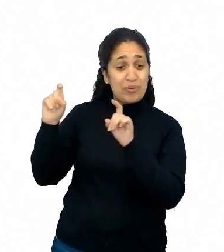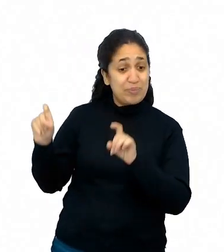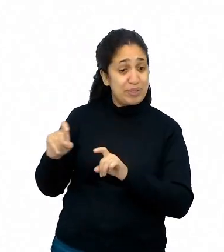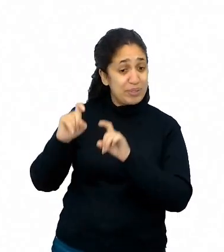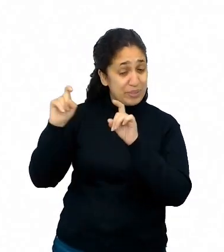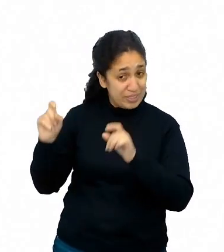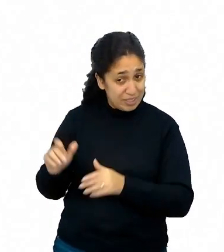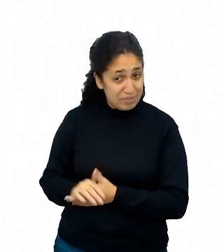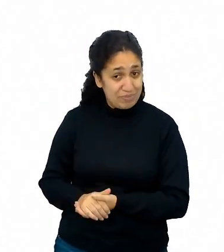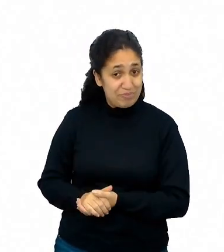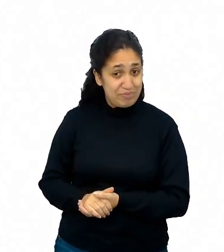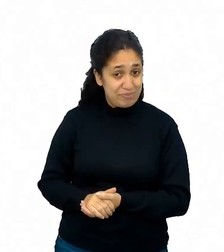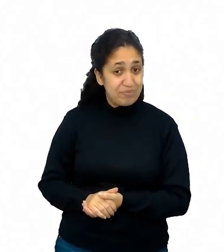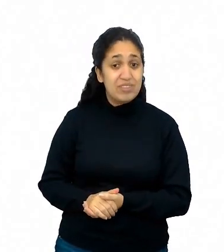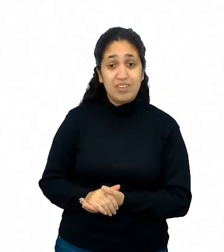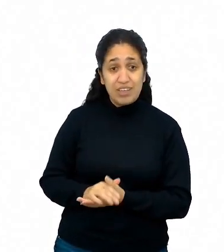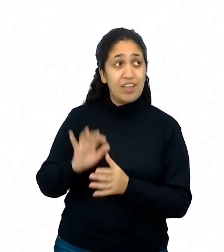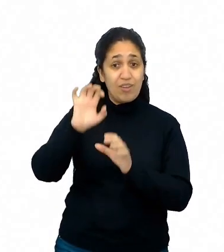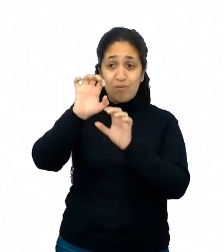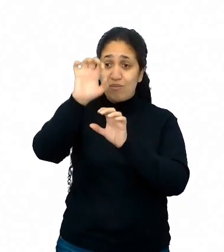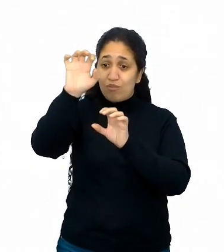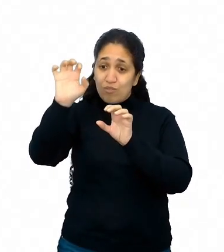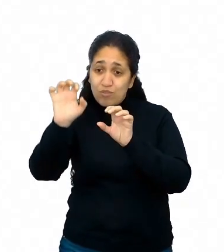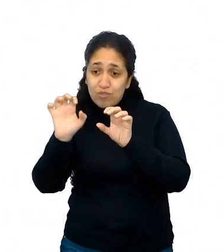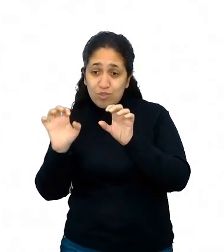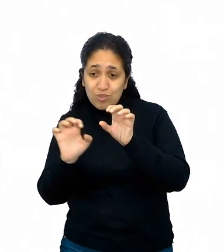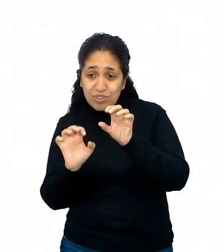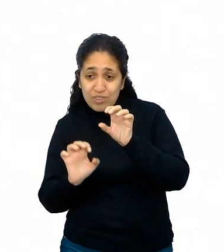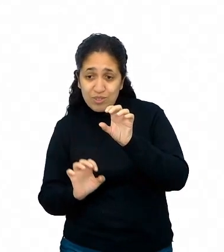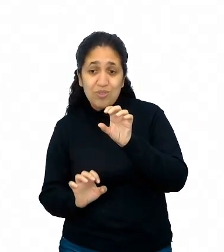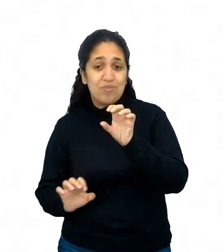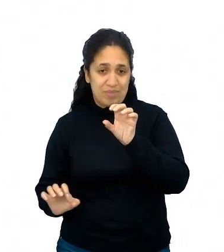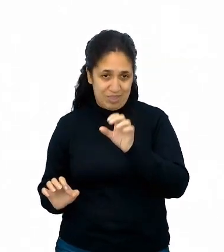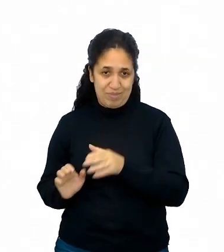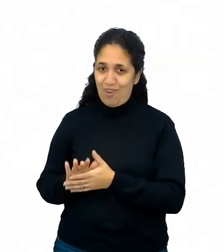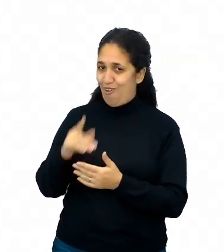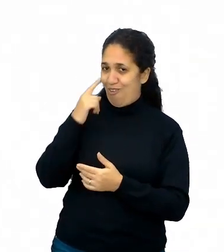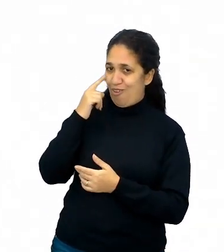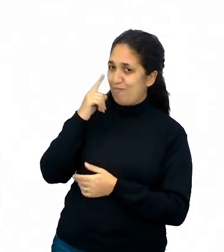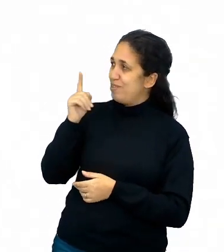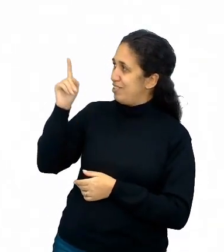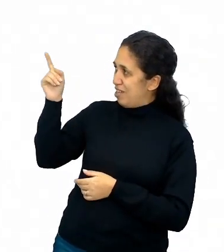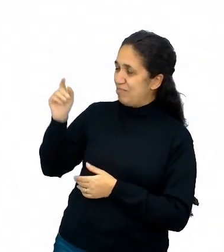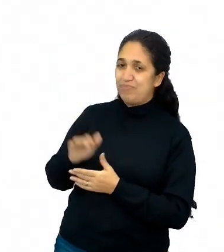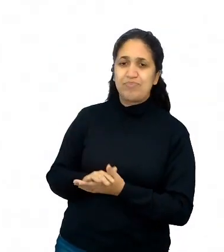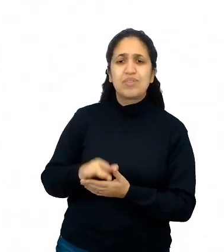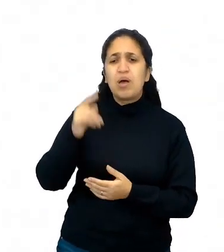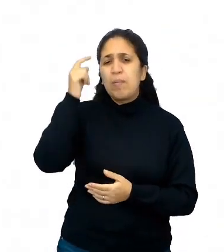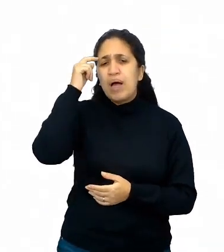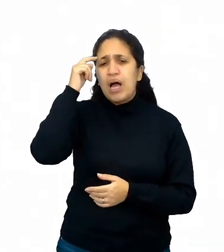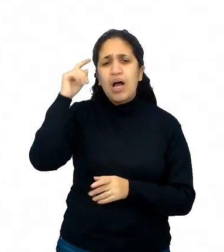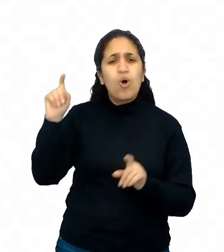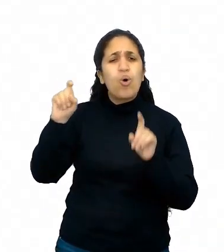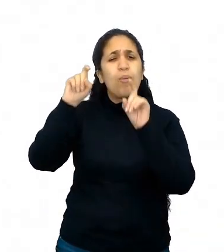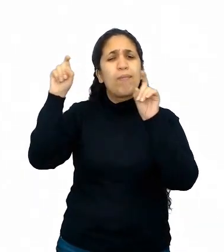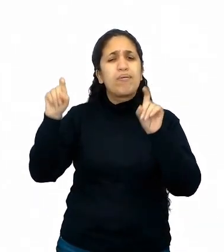computacional e fluxograma? Bom, vamos lá. Pensamento